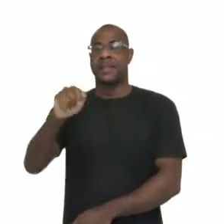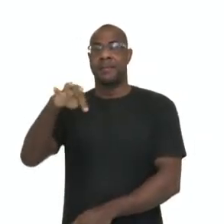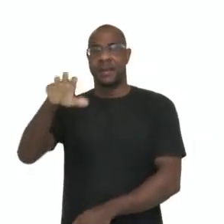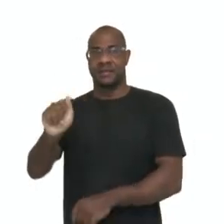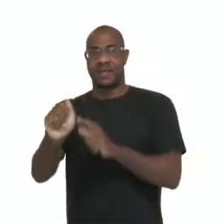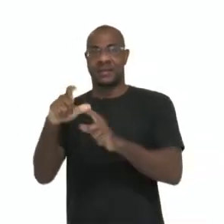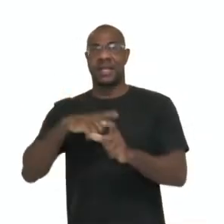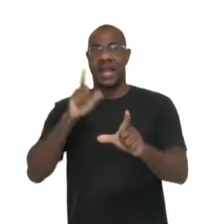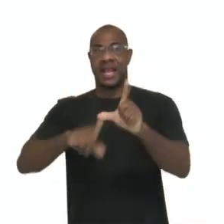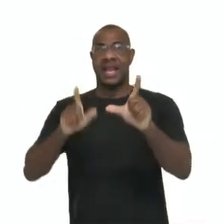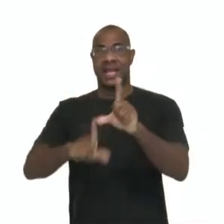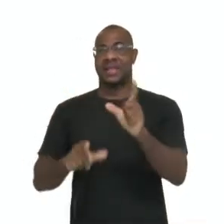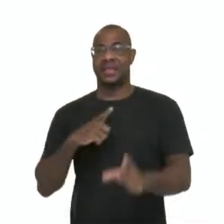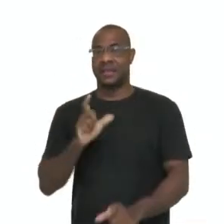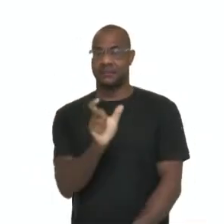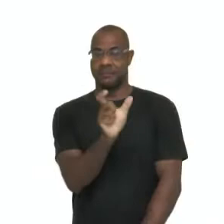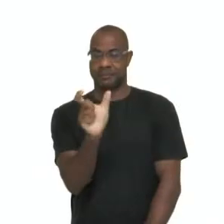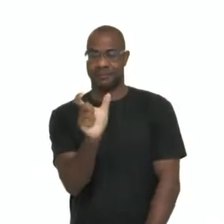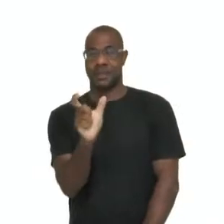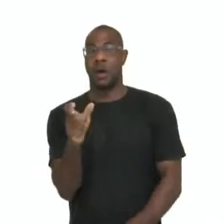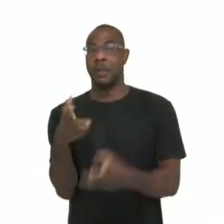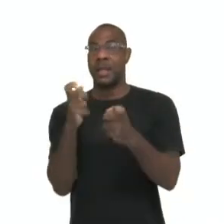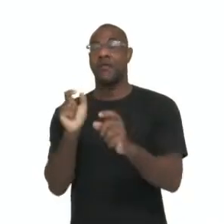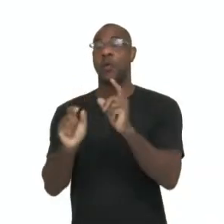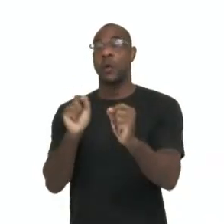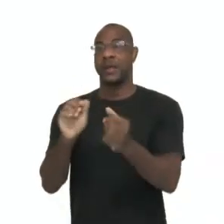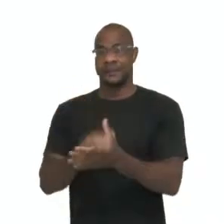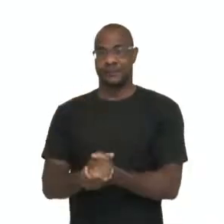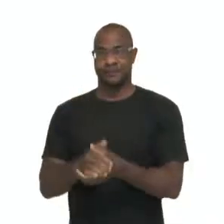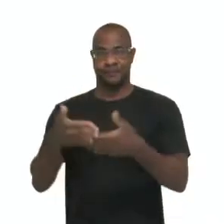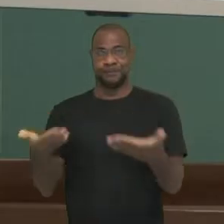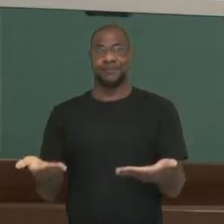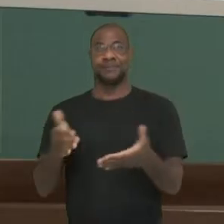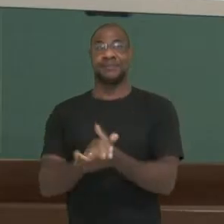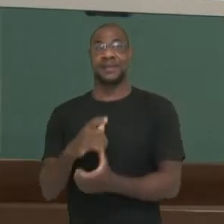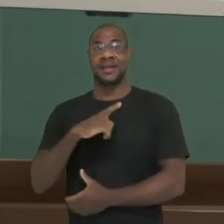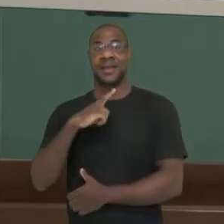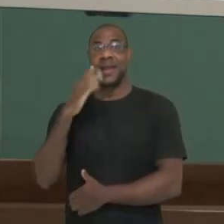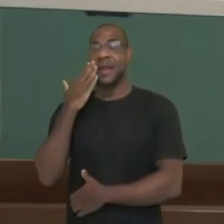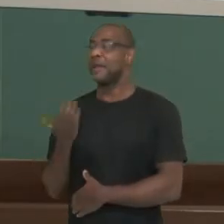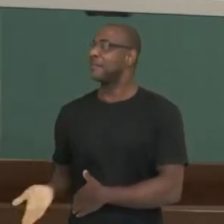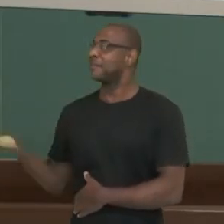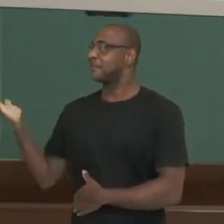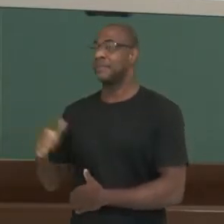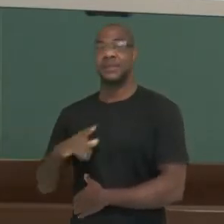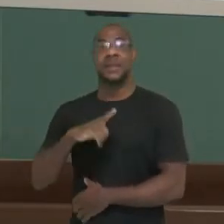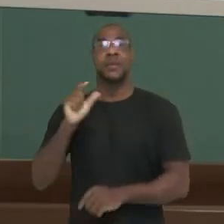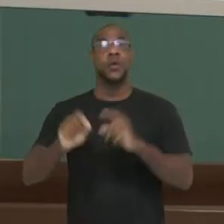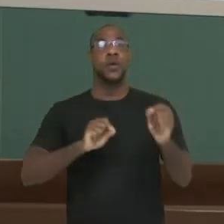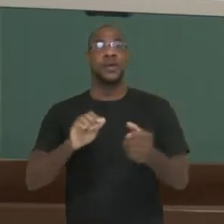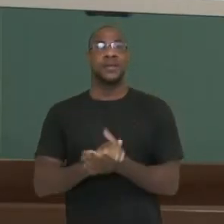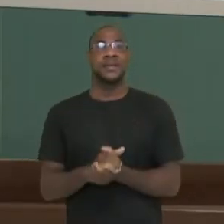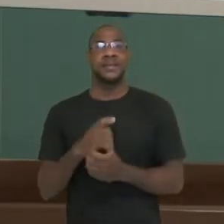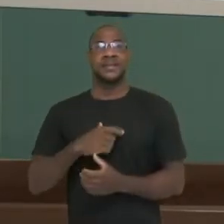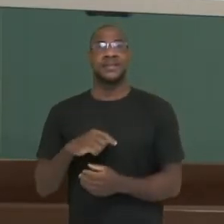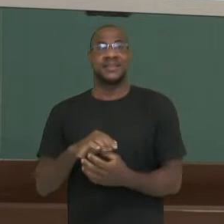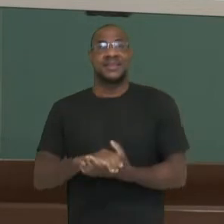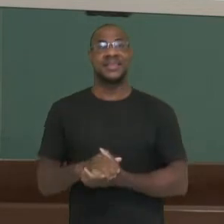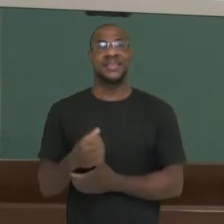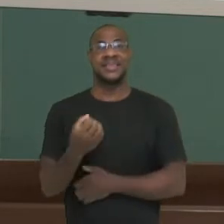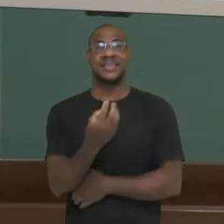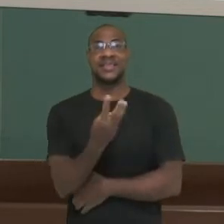10 letras. Porém, observe o seguinte. Com essa permutação, nós temos